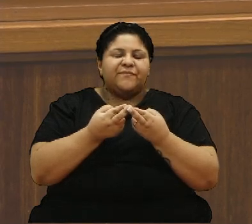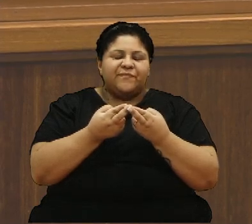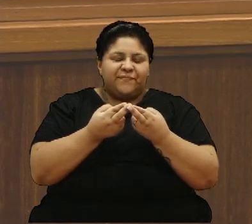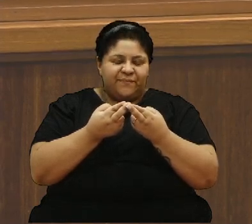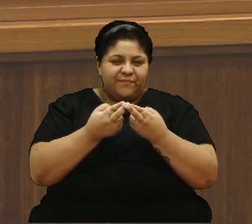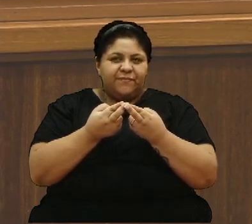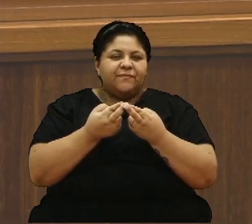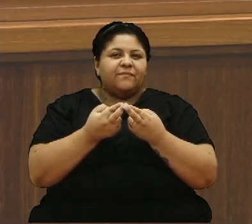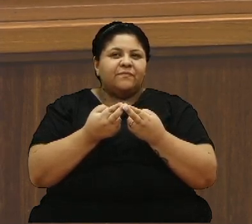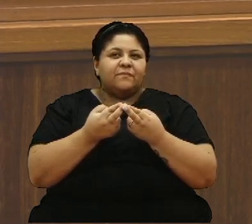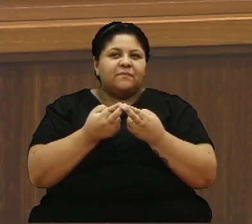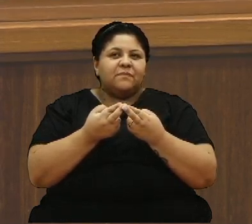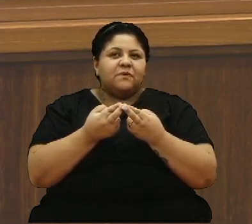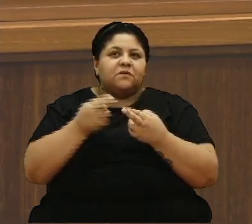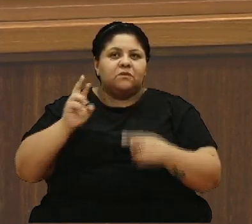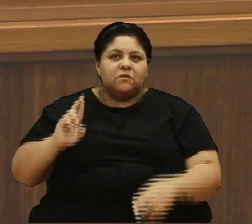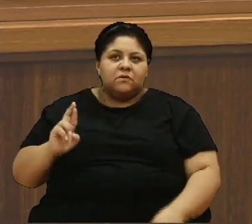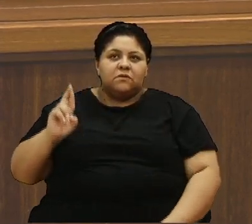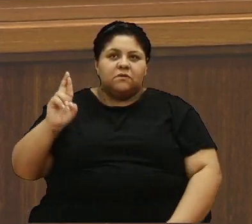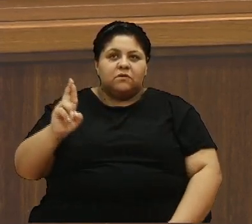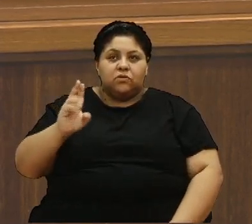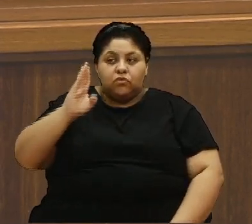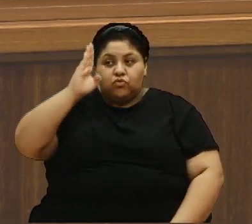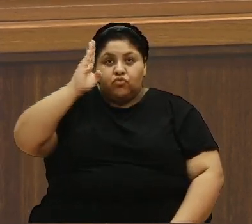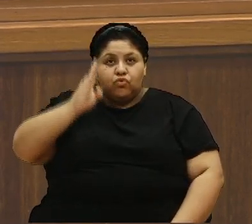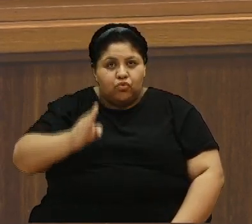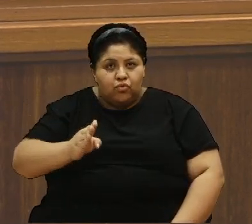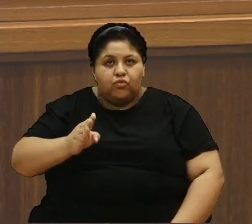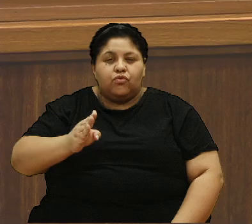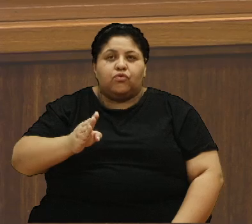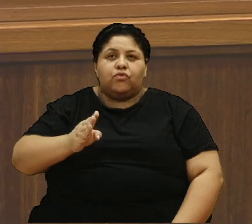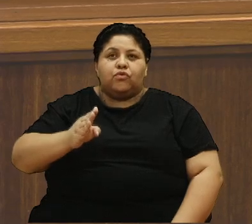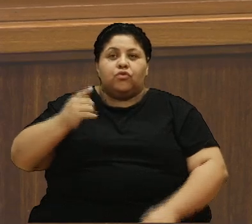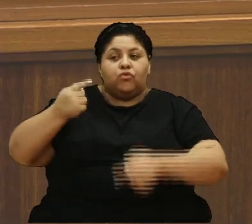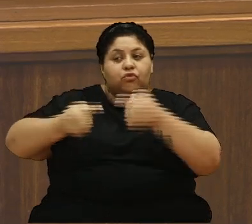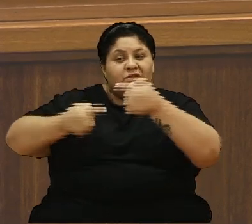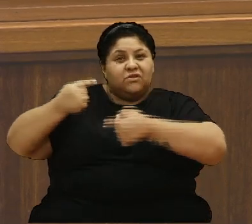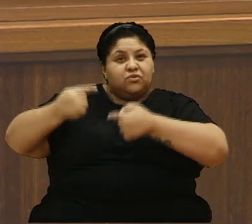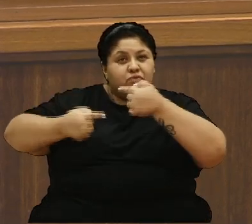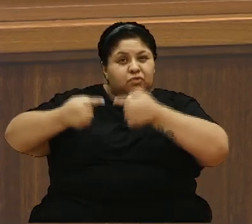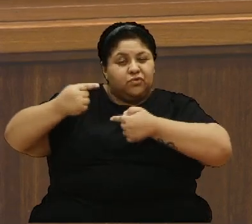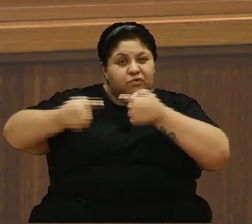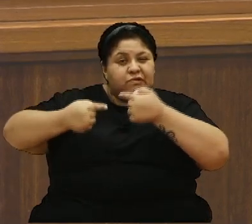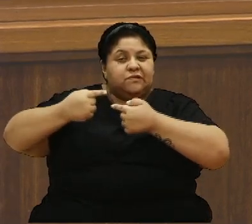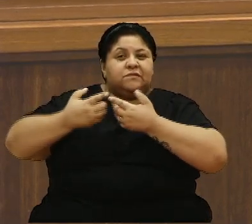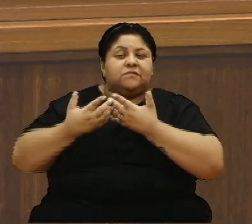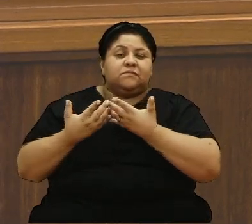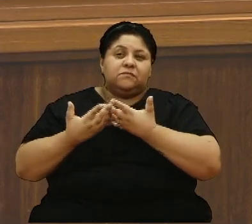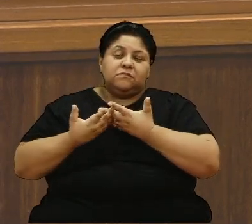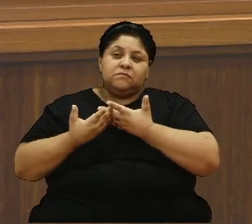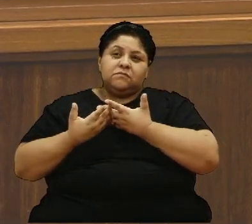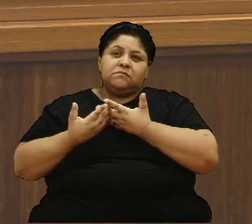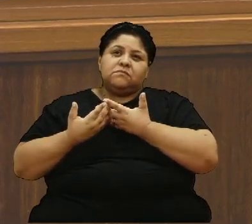O representante direto que discute a questão da